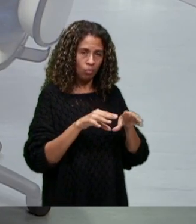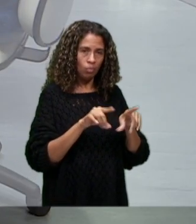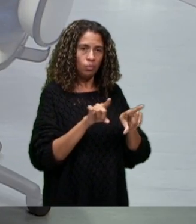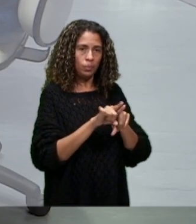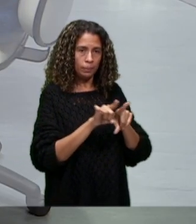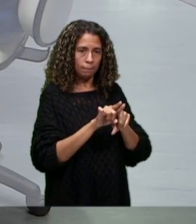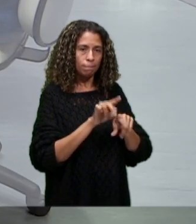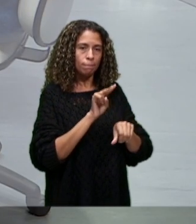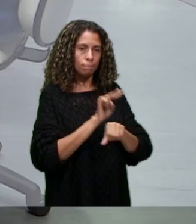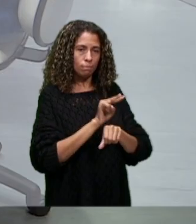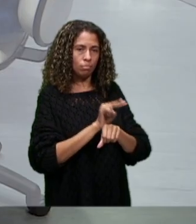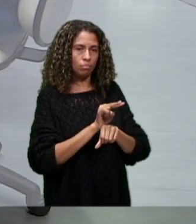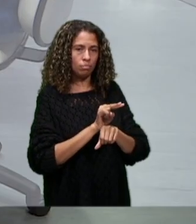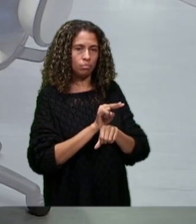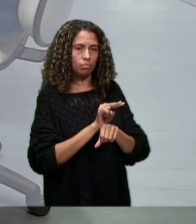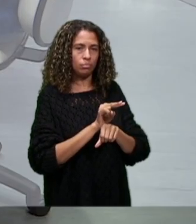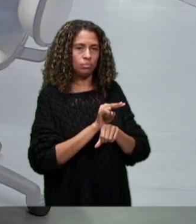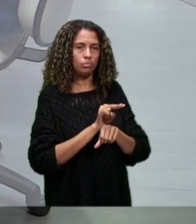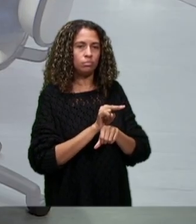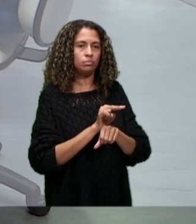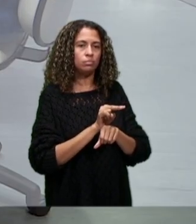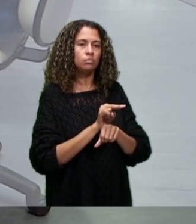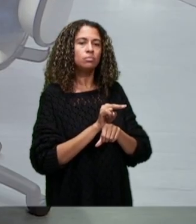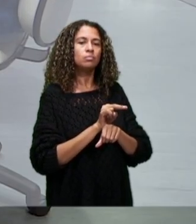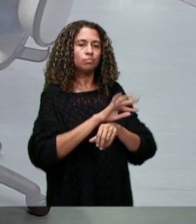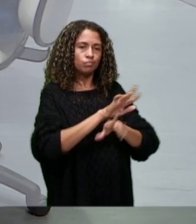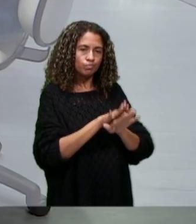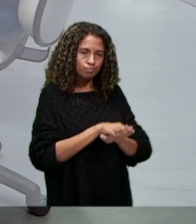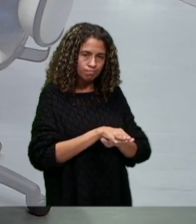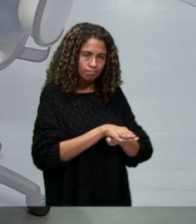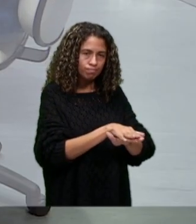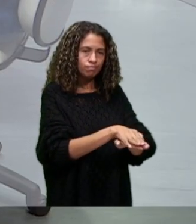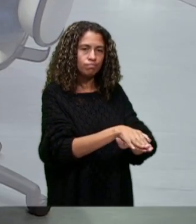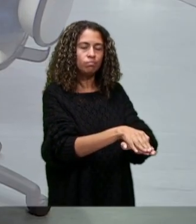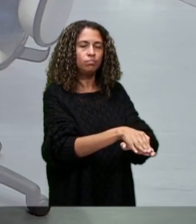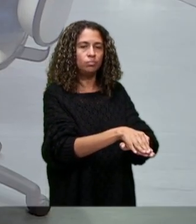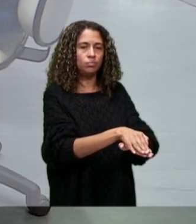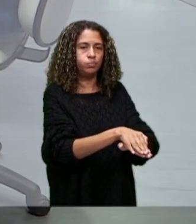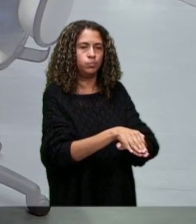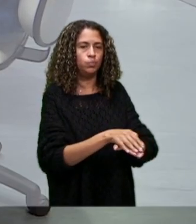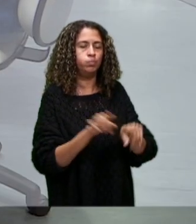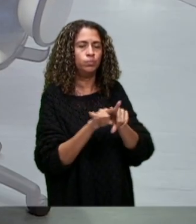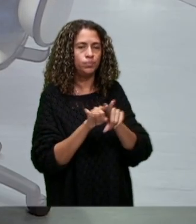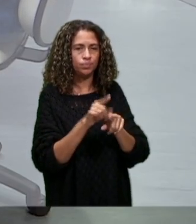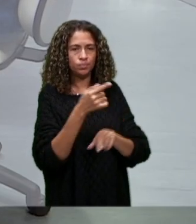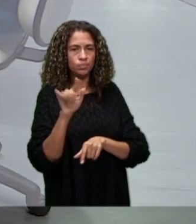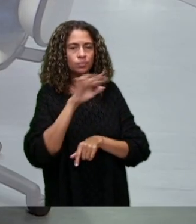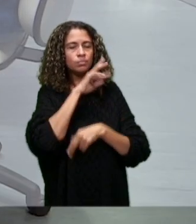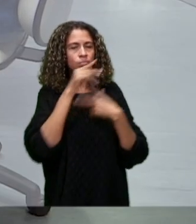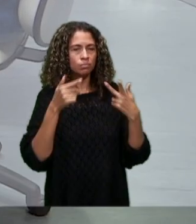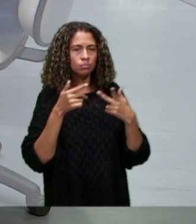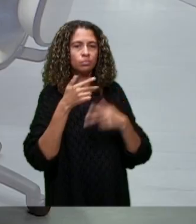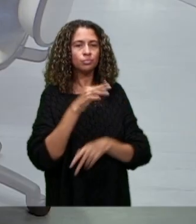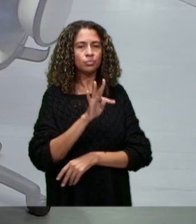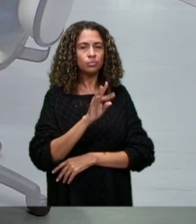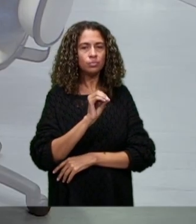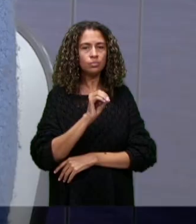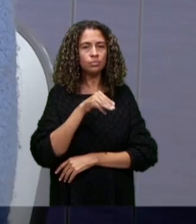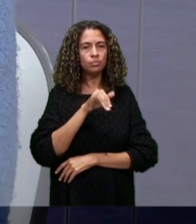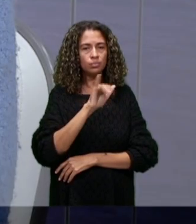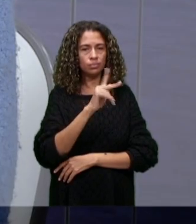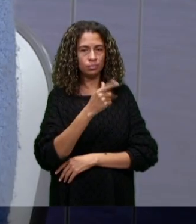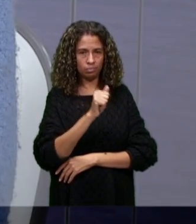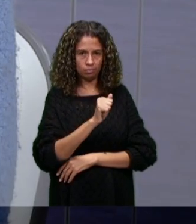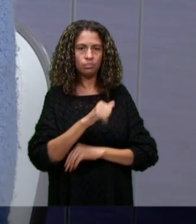menos nesse sentido também, a conservação da Doninha, não, desculpa, Toninhas, é nesse sentido,